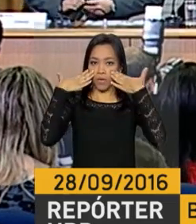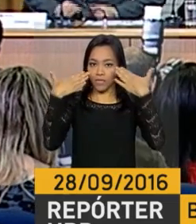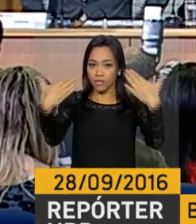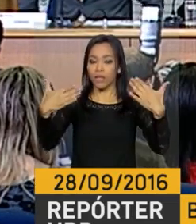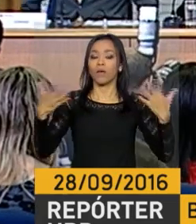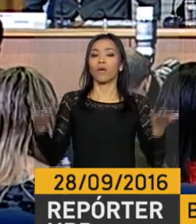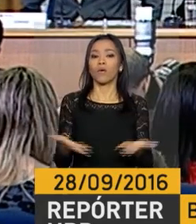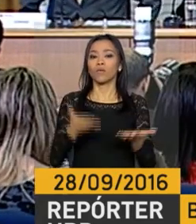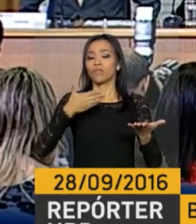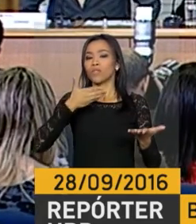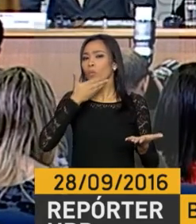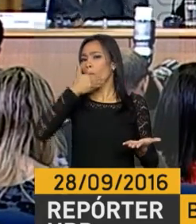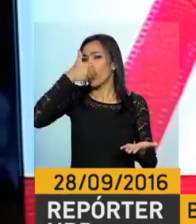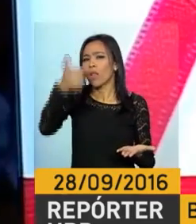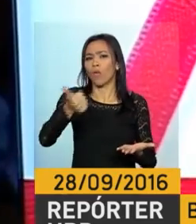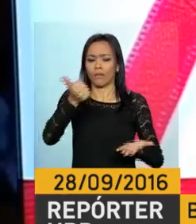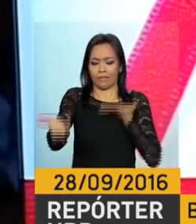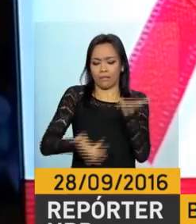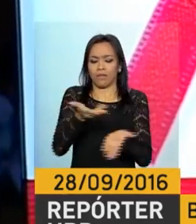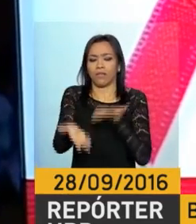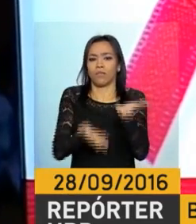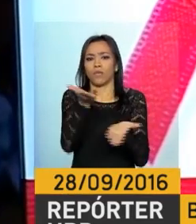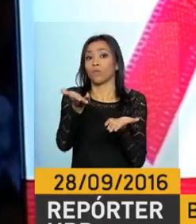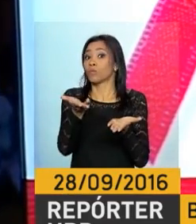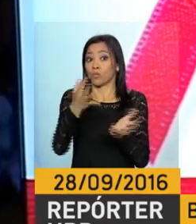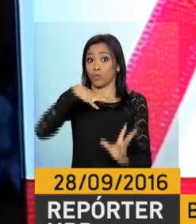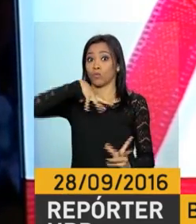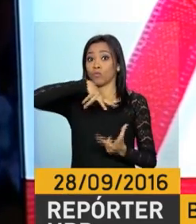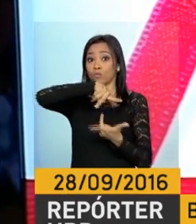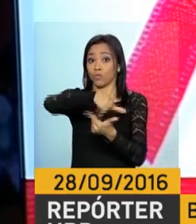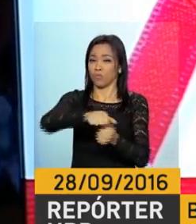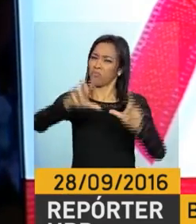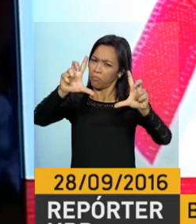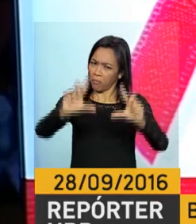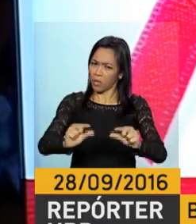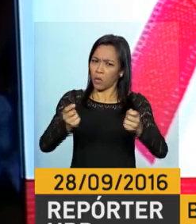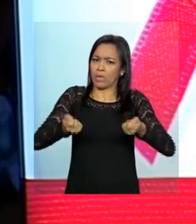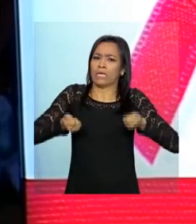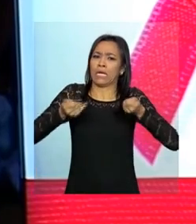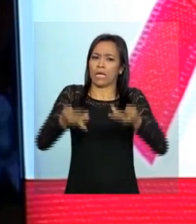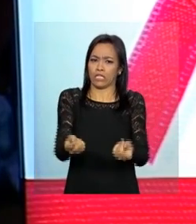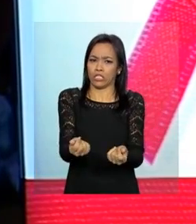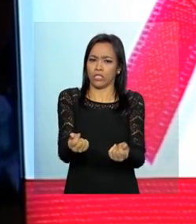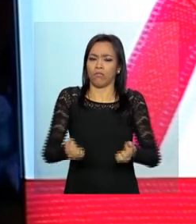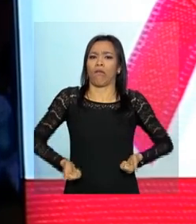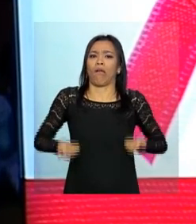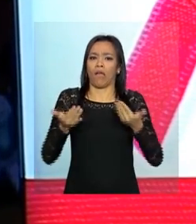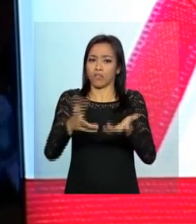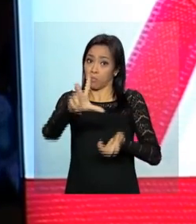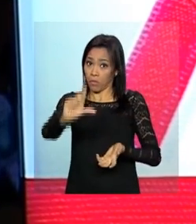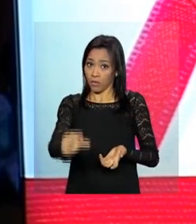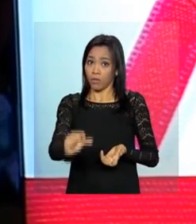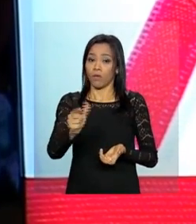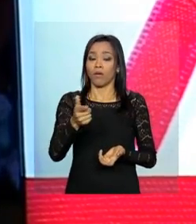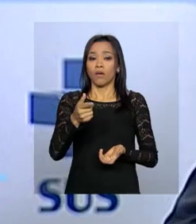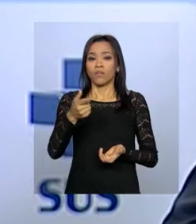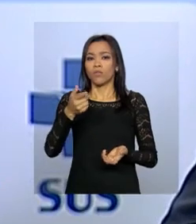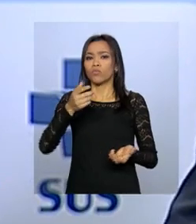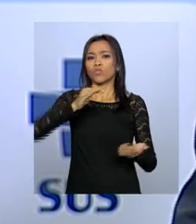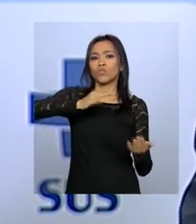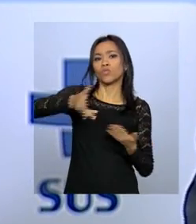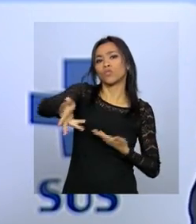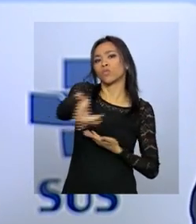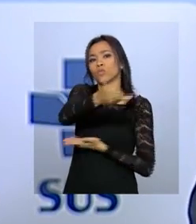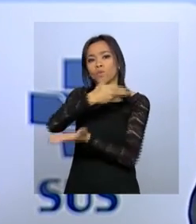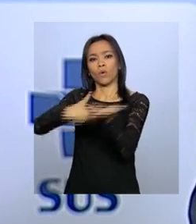o melhor tratamento do mundo por um custo menor estamos trocando o protocolo de atendimento da aids